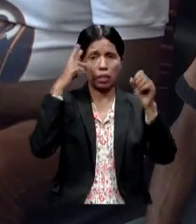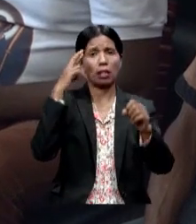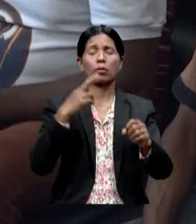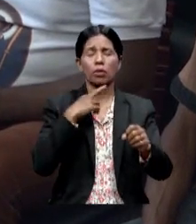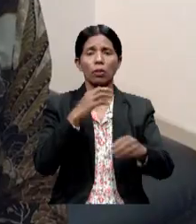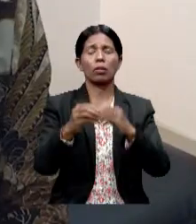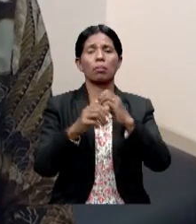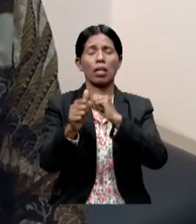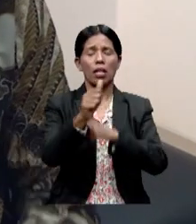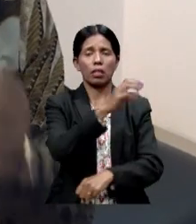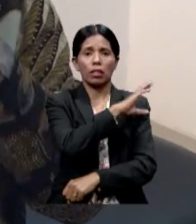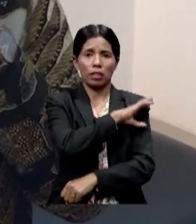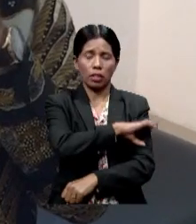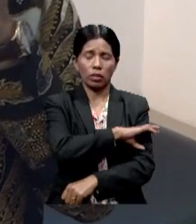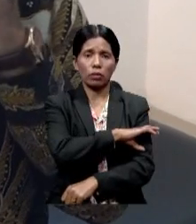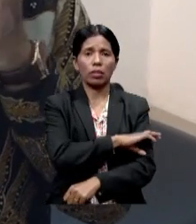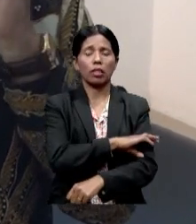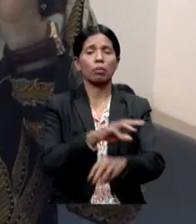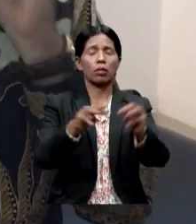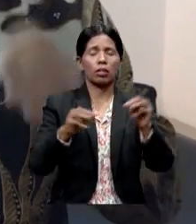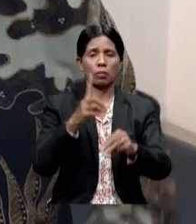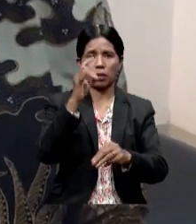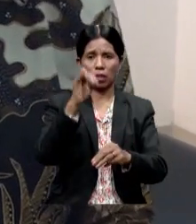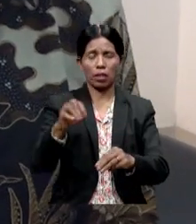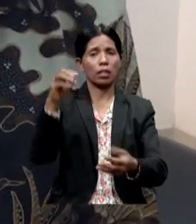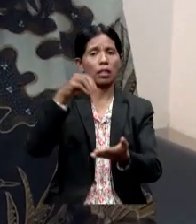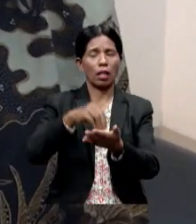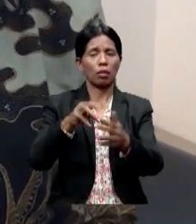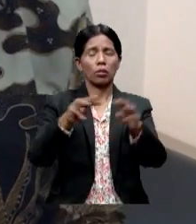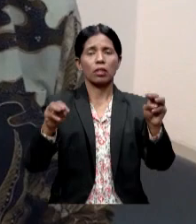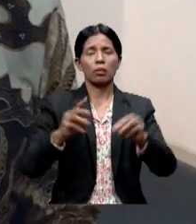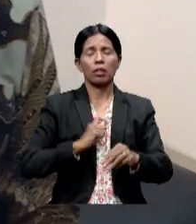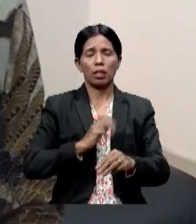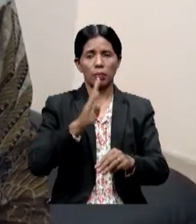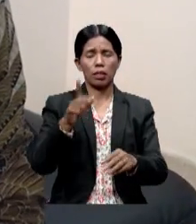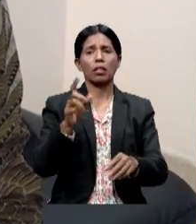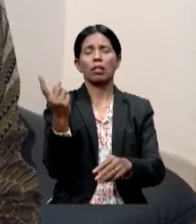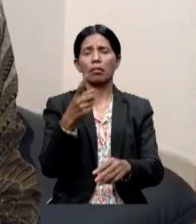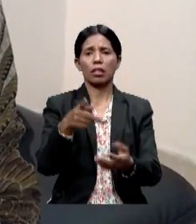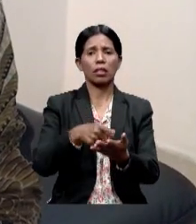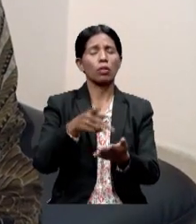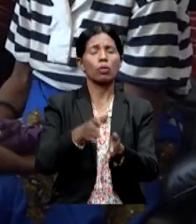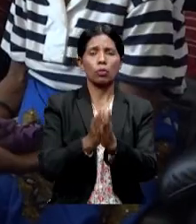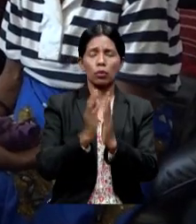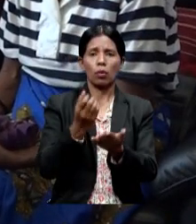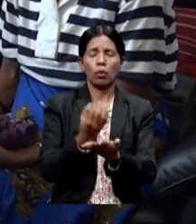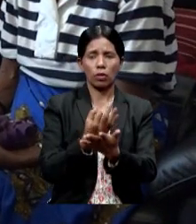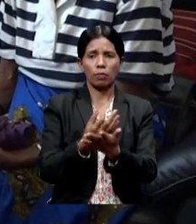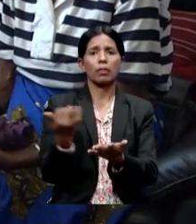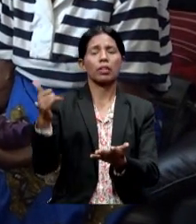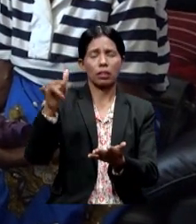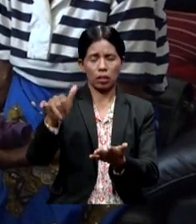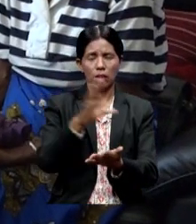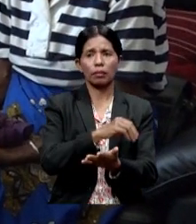os guardas estão município de Ilhéus nebe destaca em mercado TBC sempre a cobrança ilegal para cira. Vendedor cira afirma